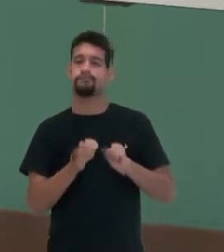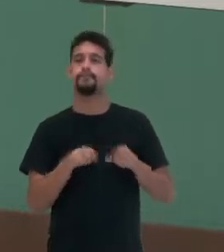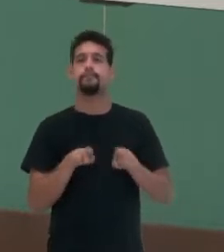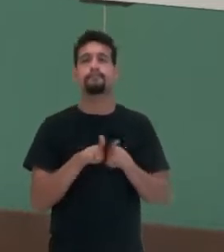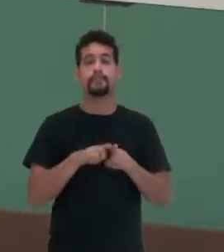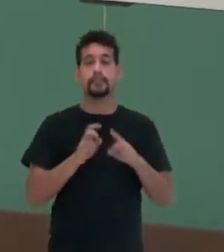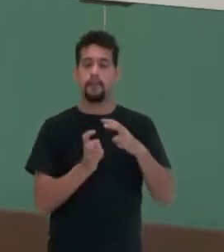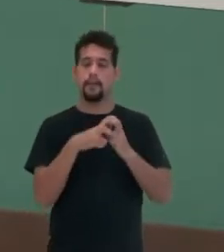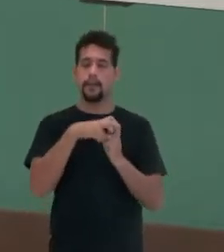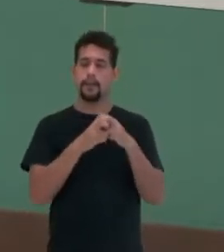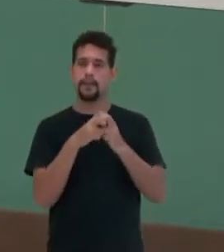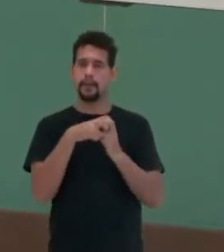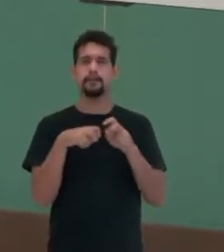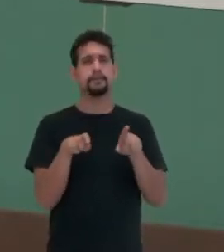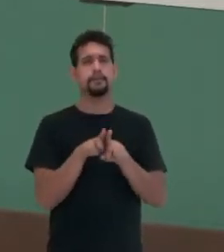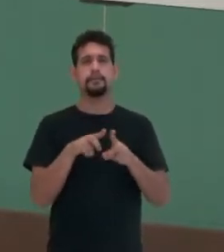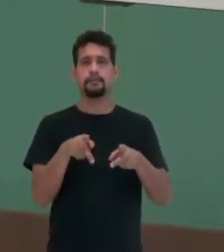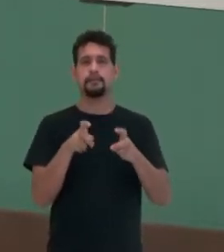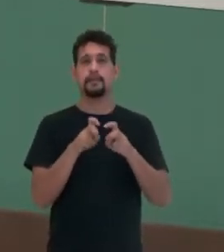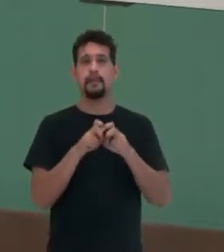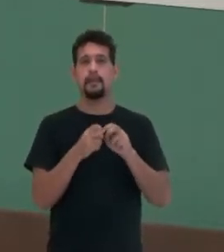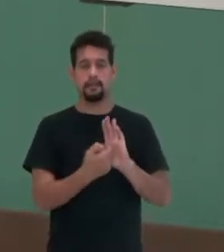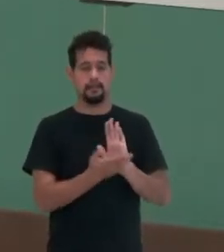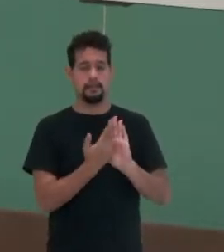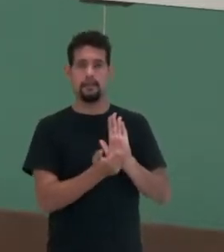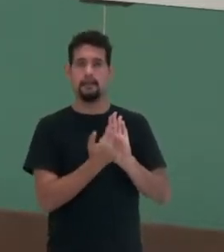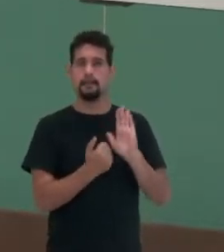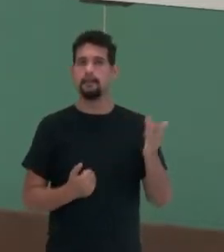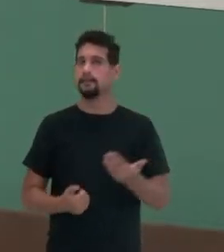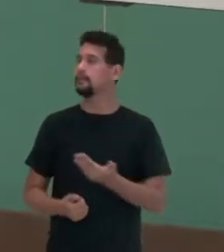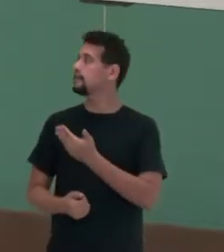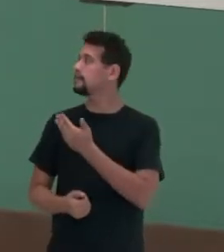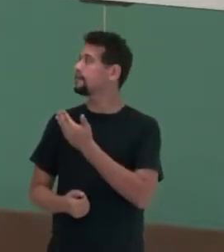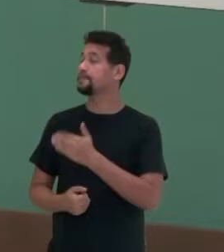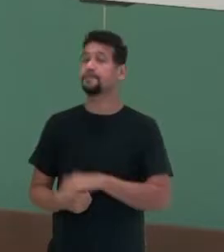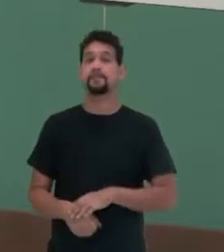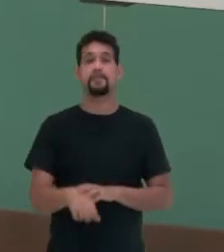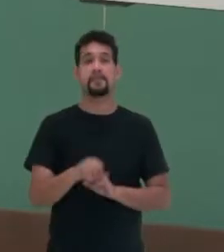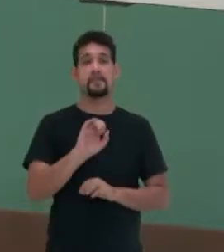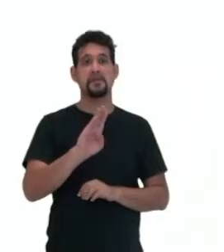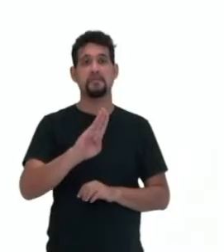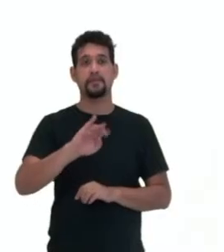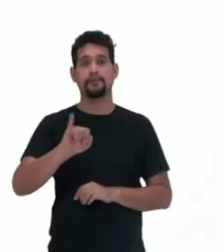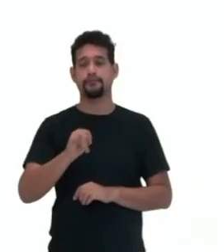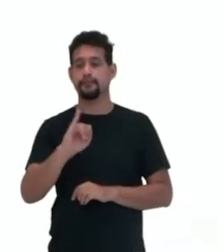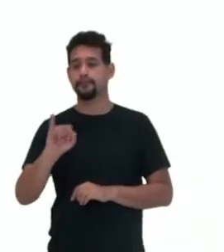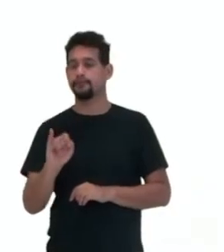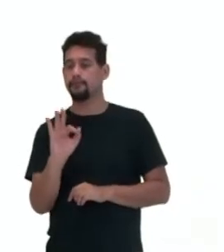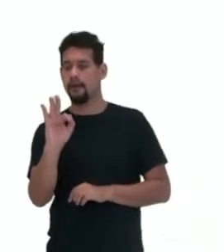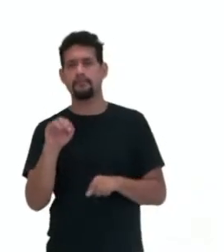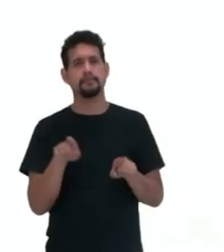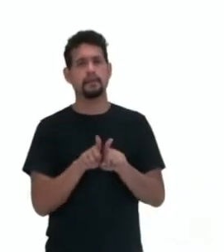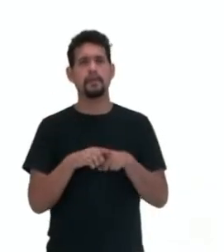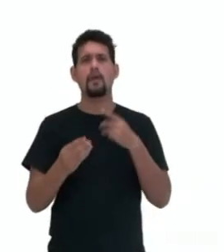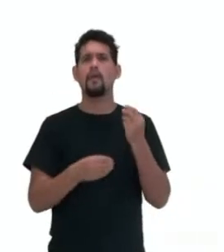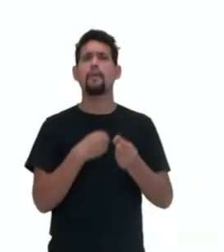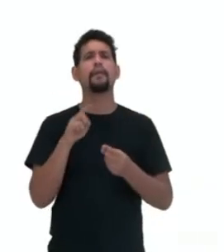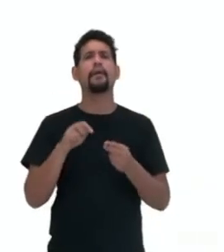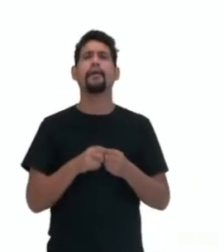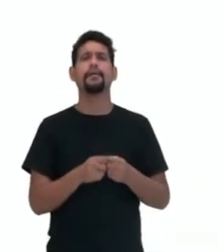imagem, né? Inclusive ali o emblema da Federação Internacional de como que deve